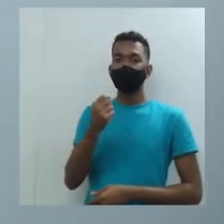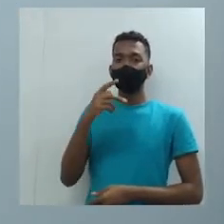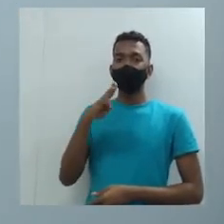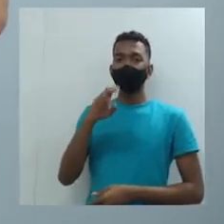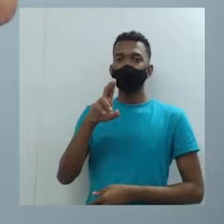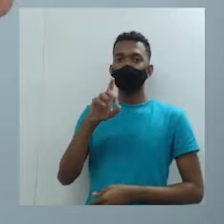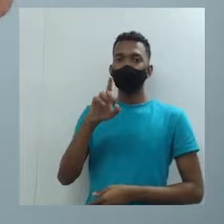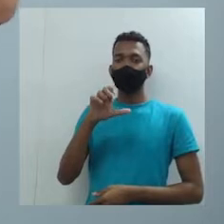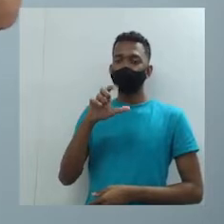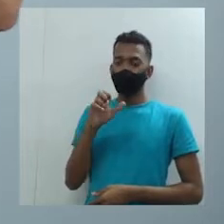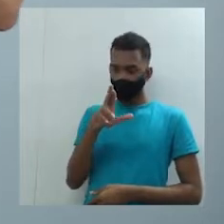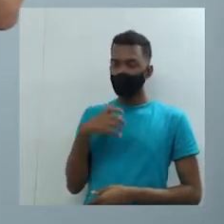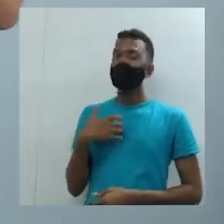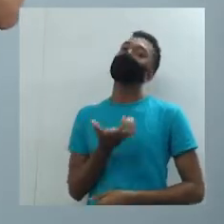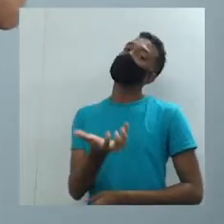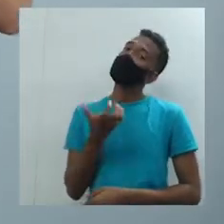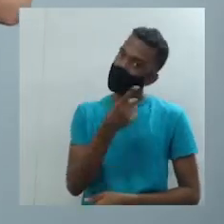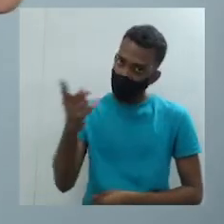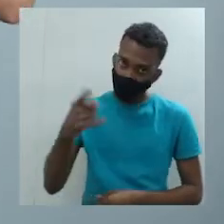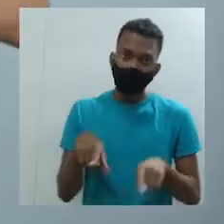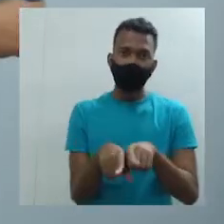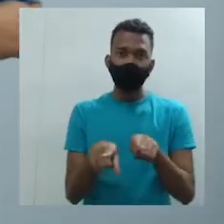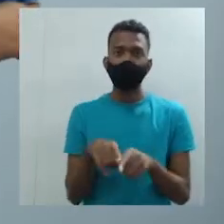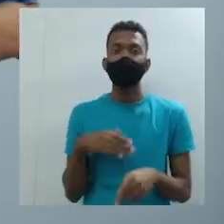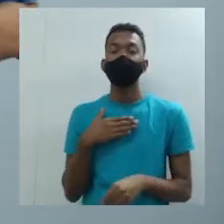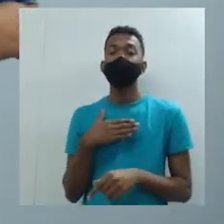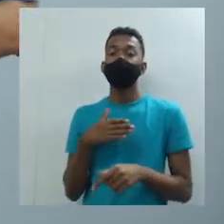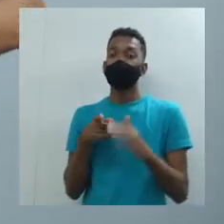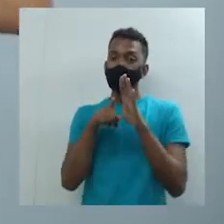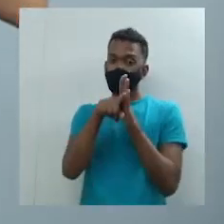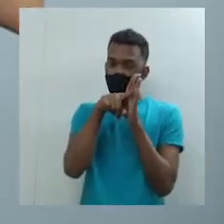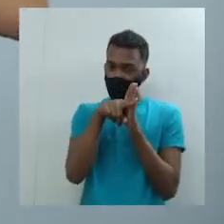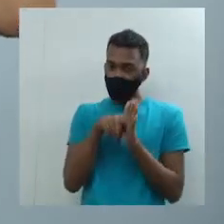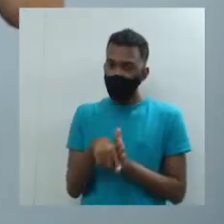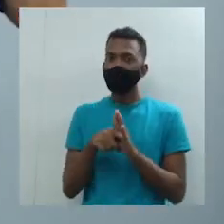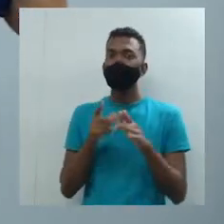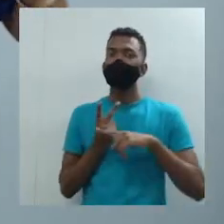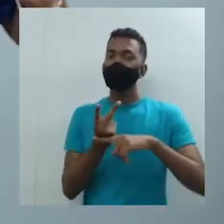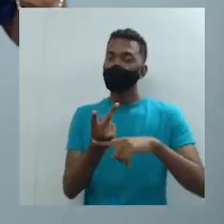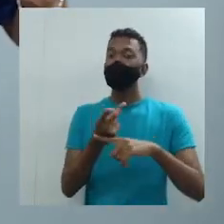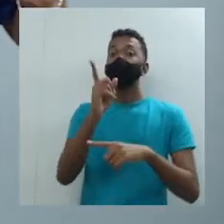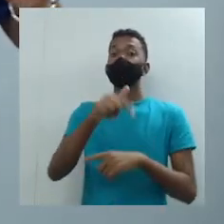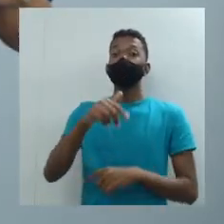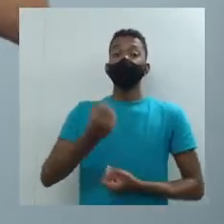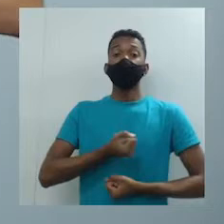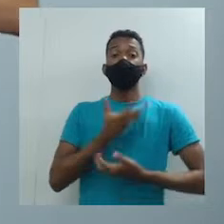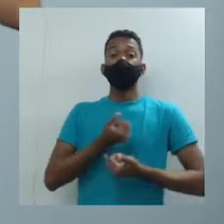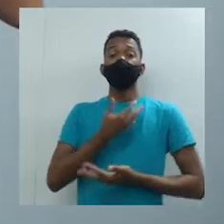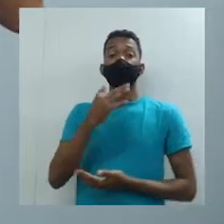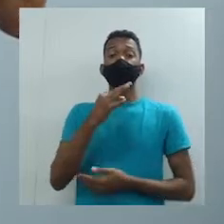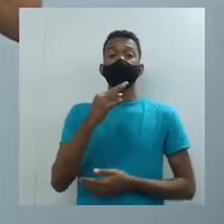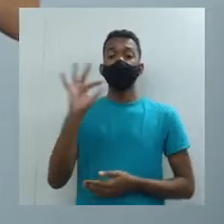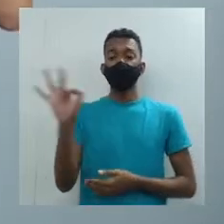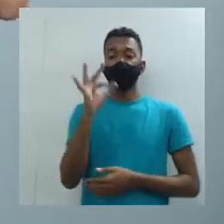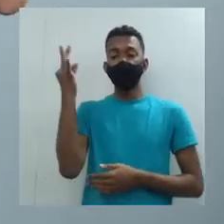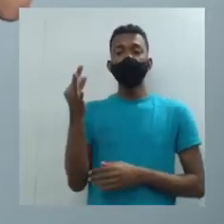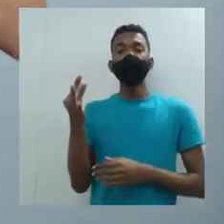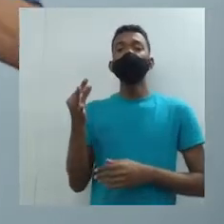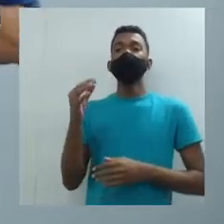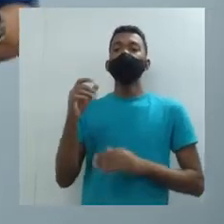que vocês pesquisassem também. Charles Baudelaire, poeta francês, final do século